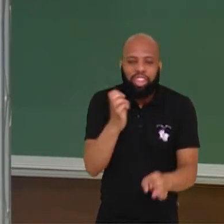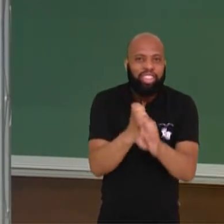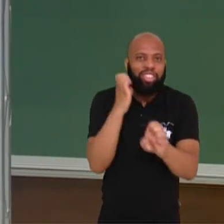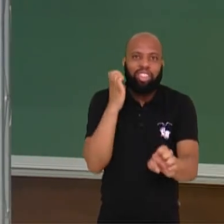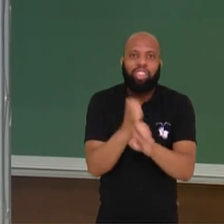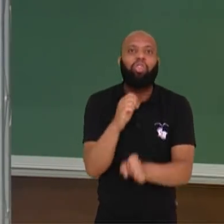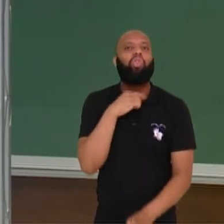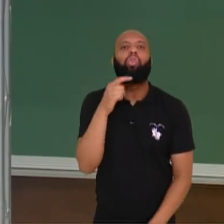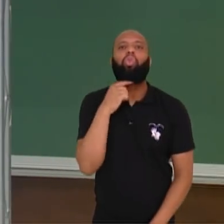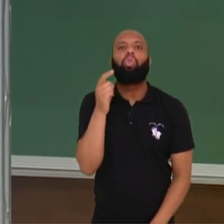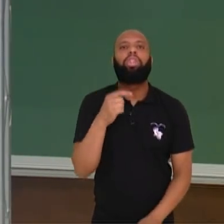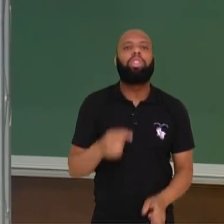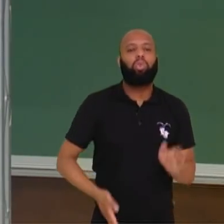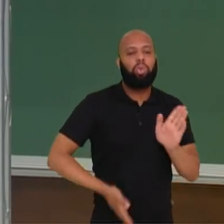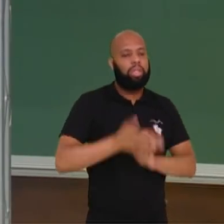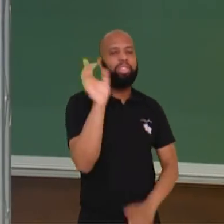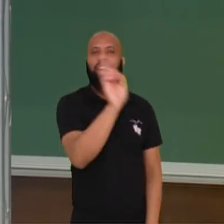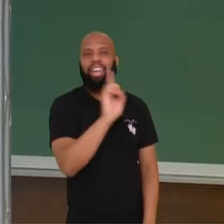arquitetos conseguem sair de lá.